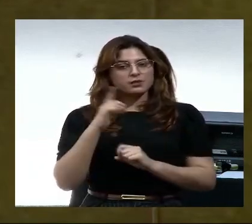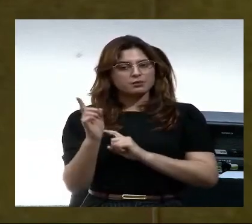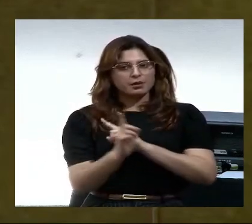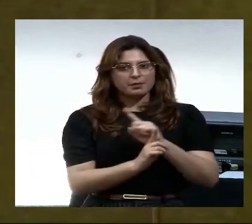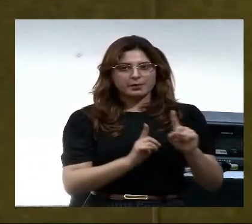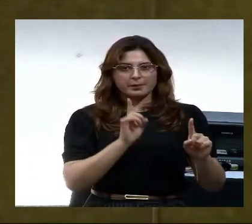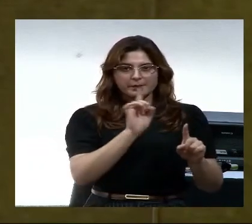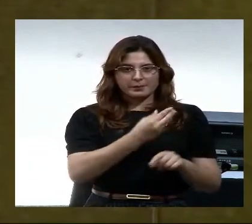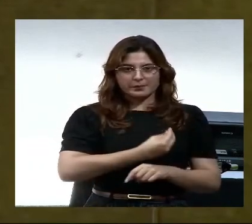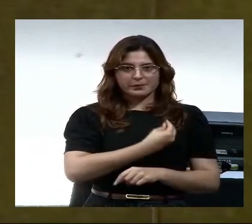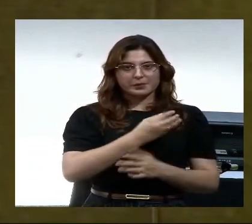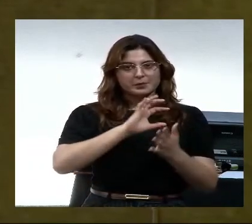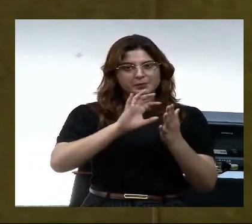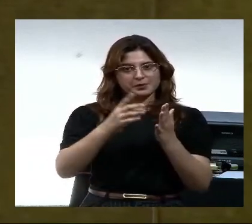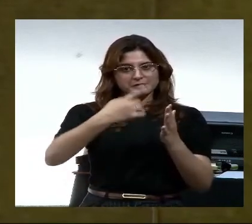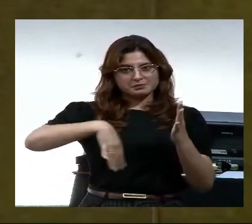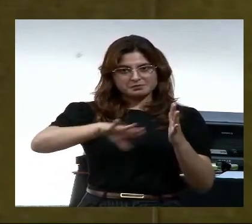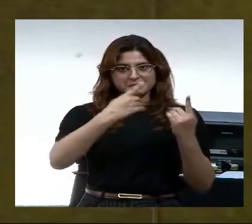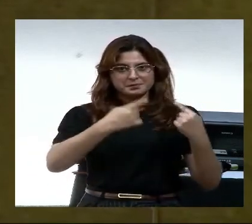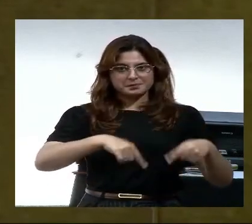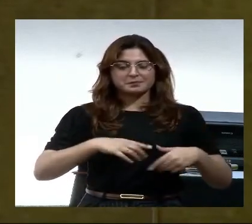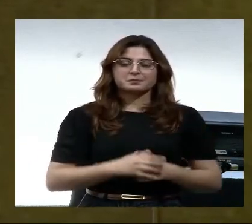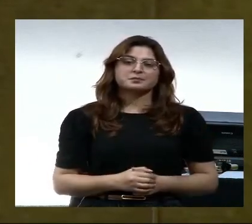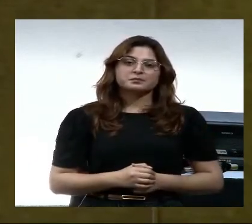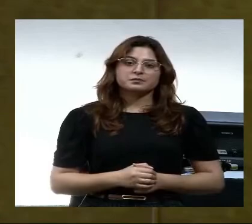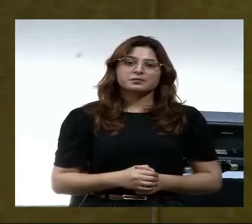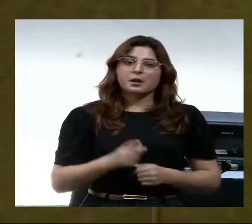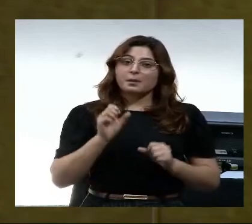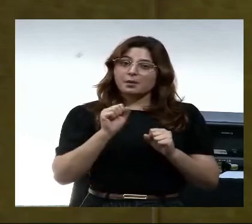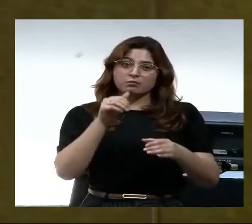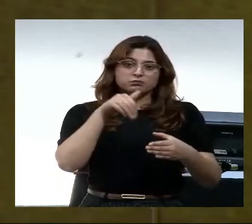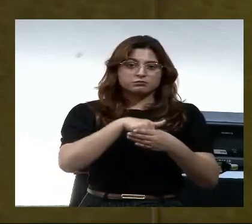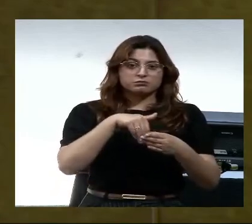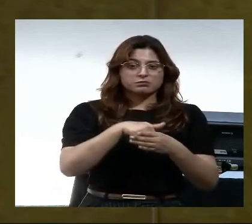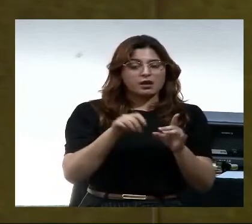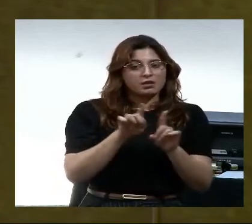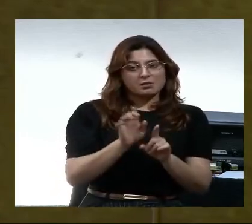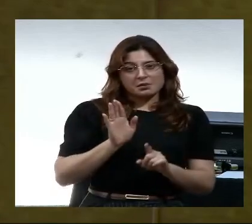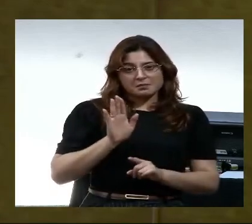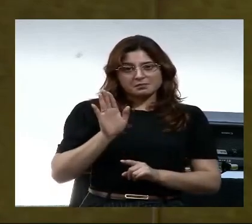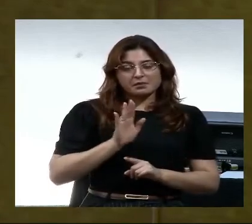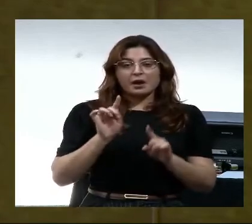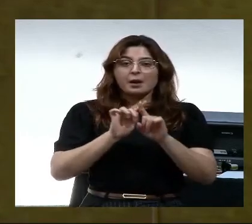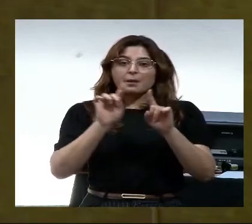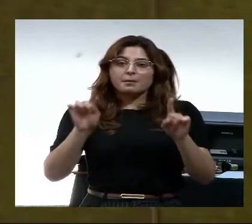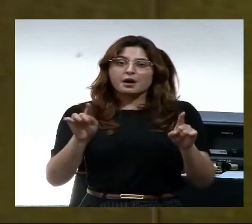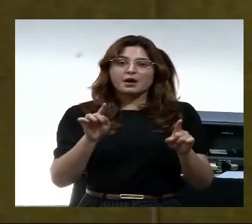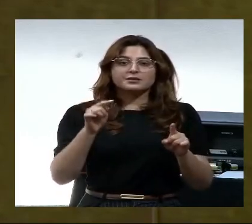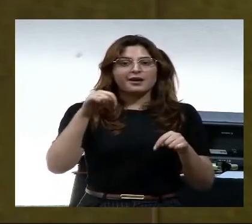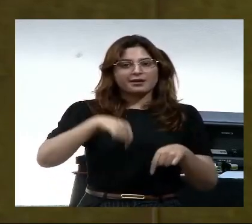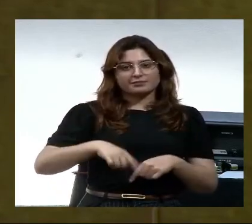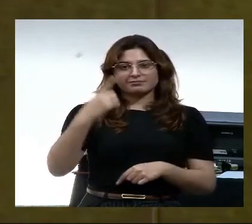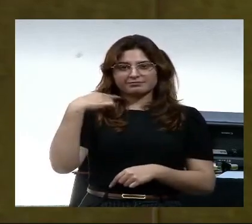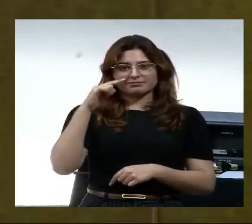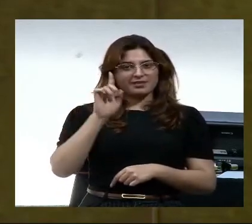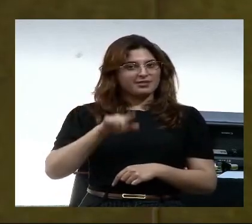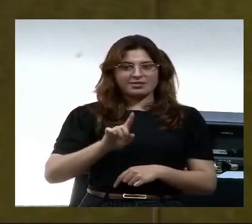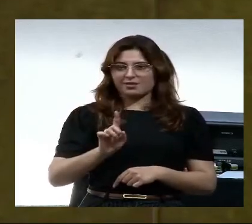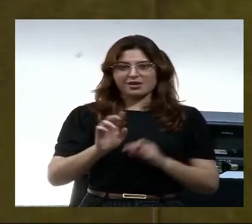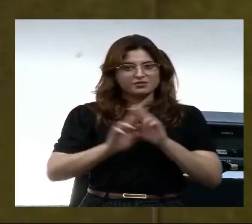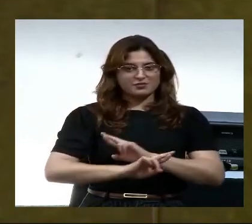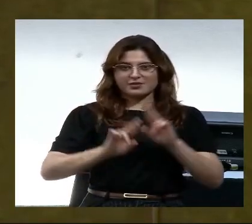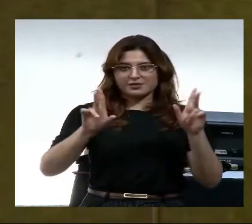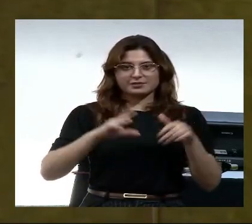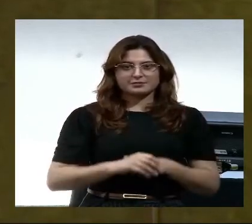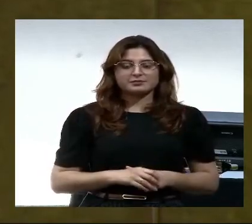vida política do Brasil, tanto como eleitores, também como candidatos, mas a Ordem não, senhoras e senhores. A Ordem deve manter